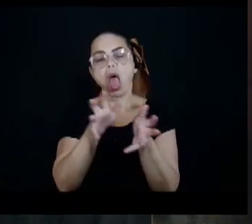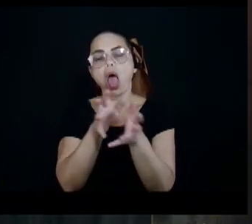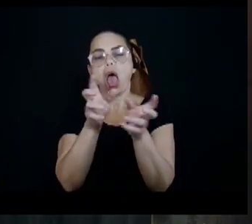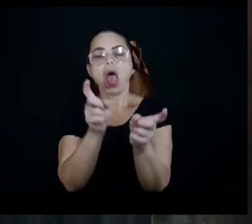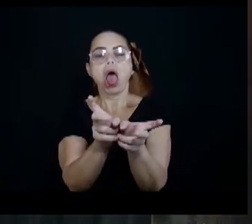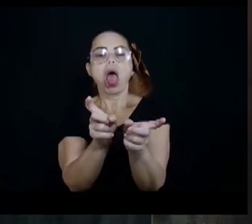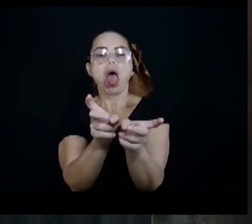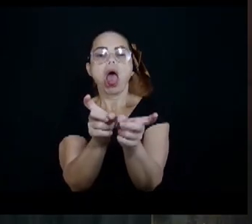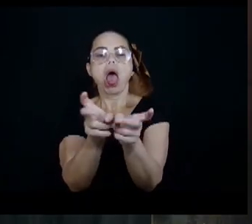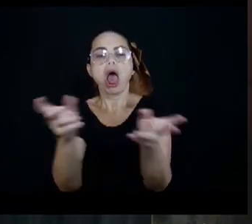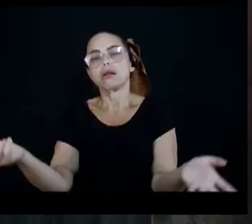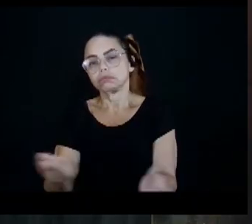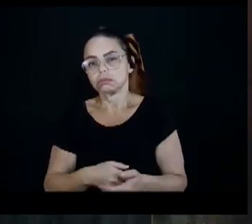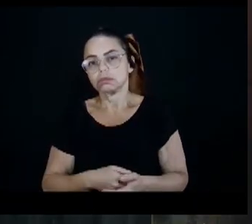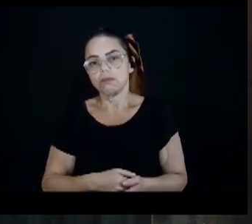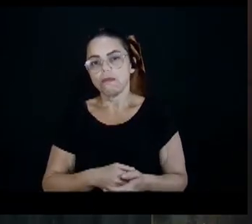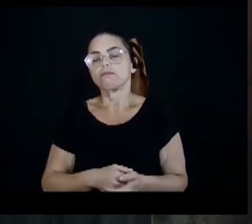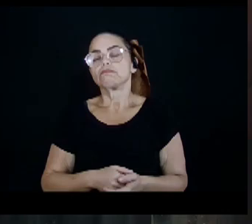de mais